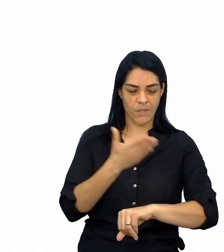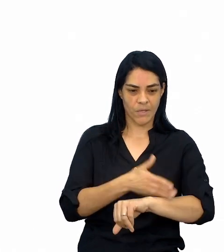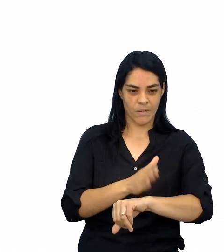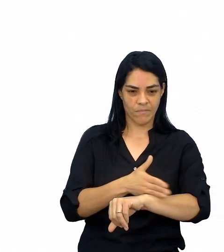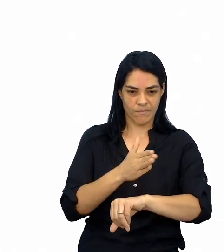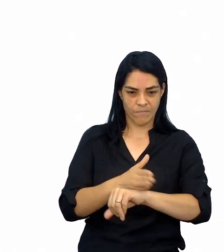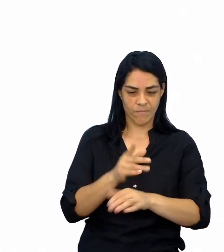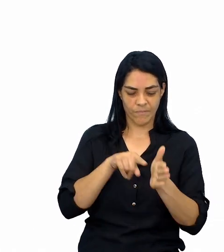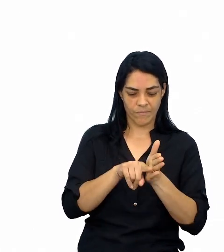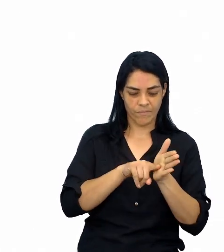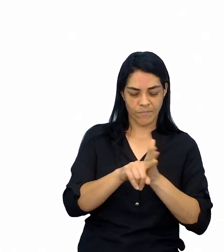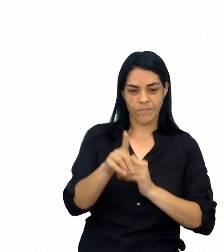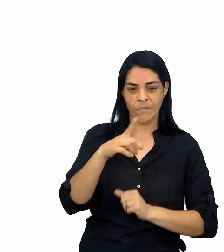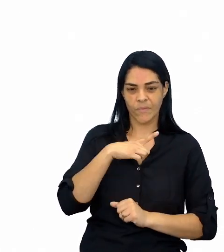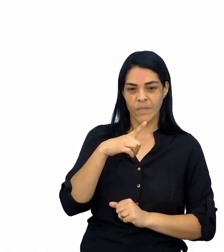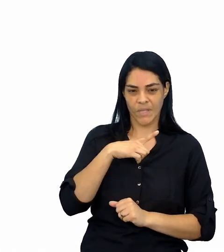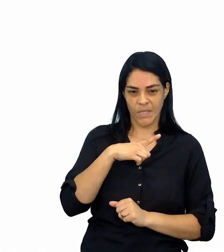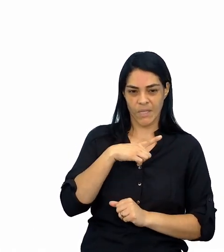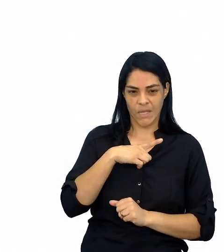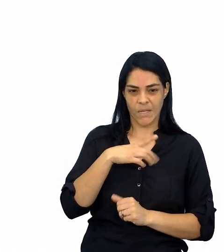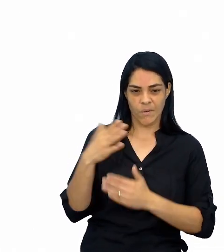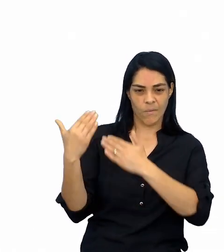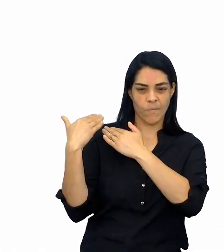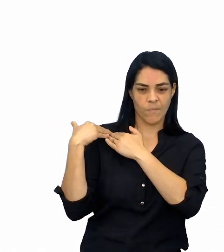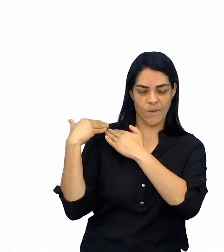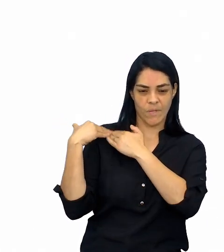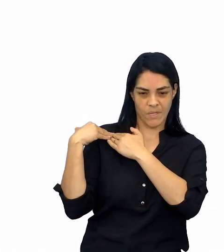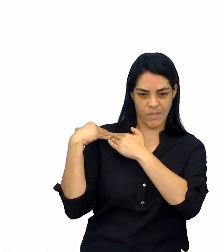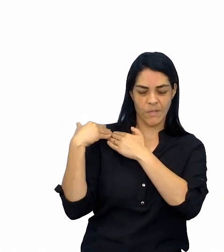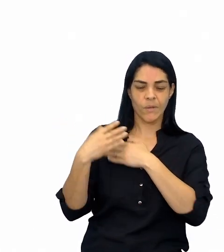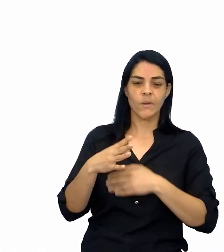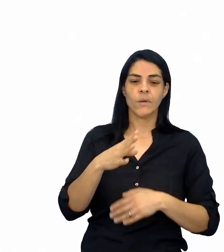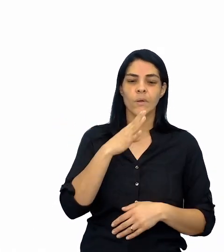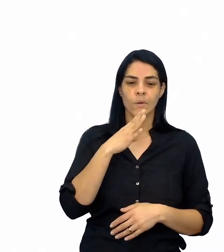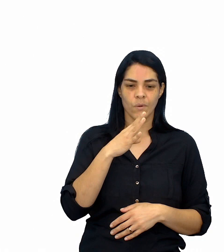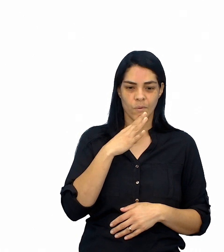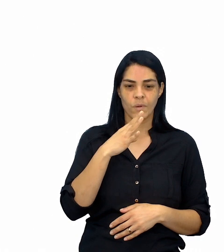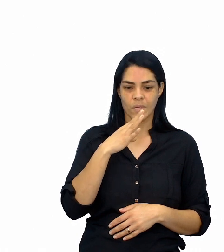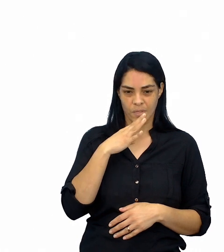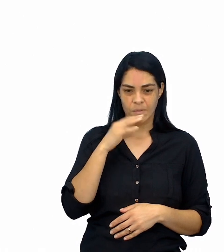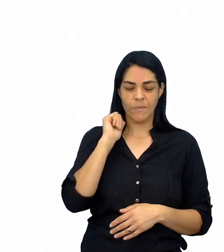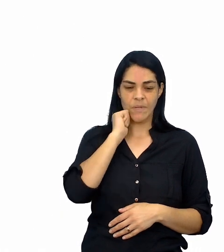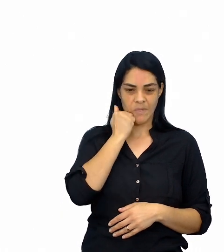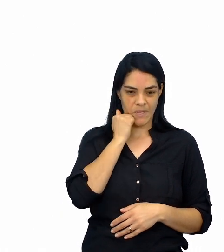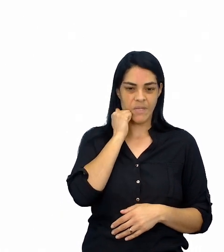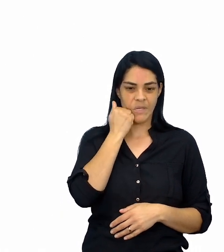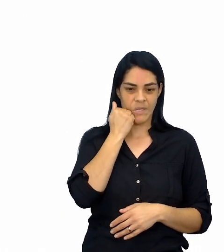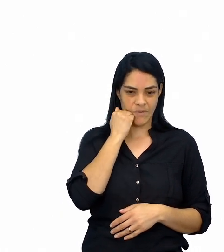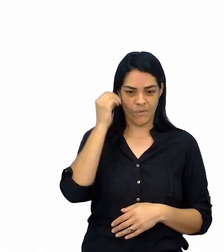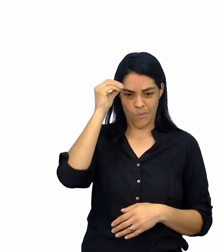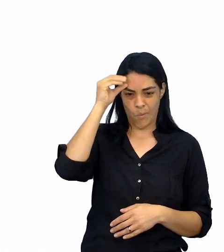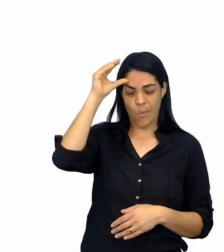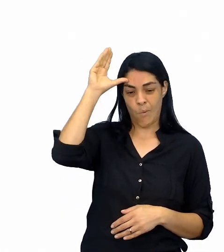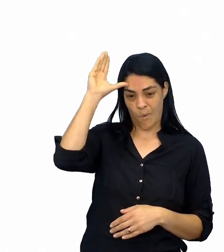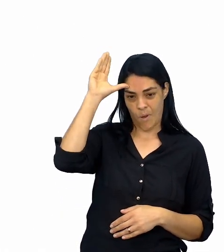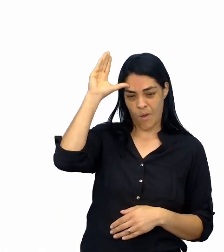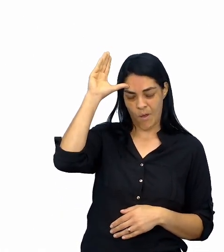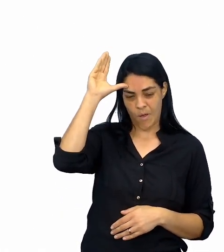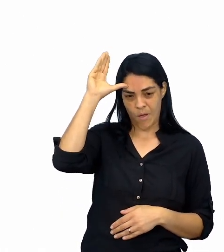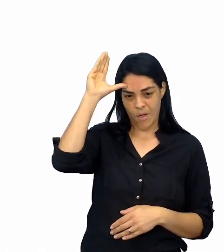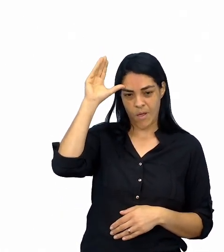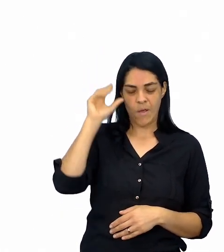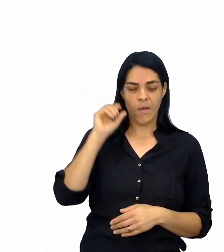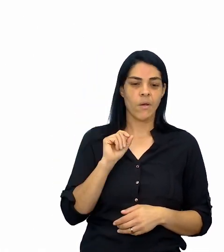pesquisa, existe um compromisso com o conhecimento científico. É isso o